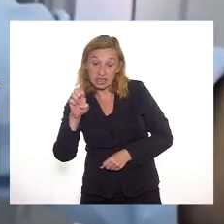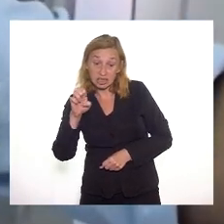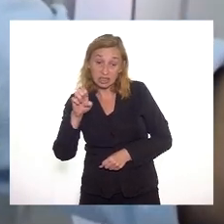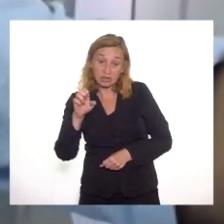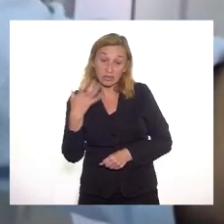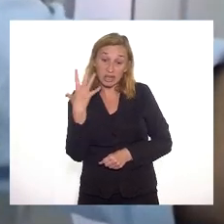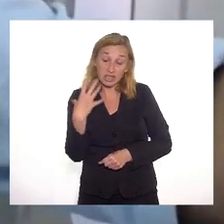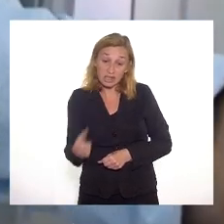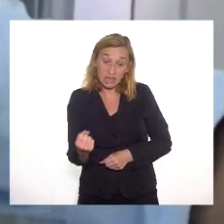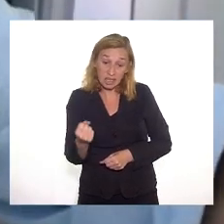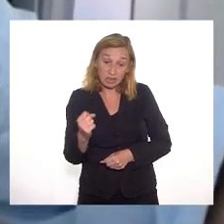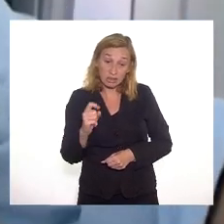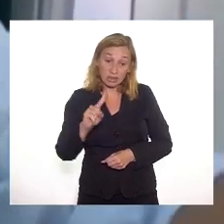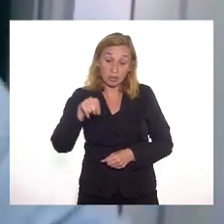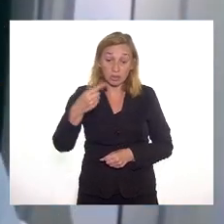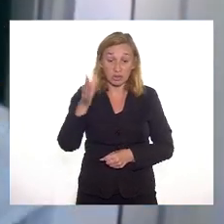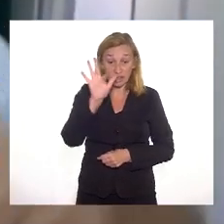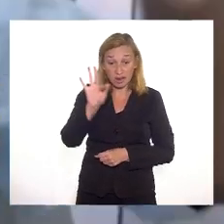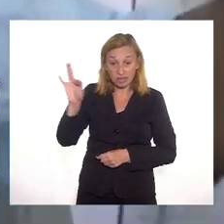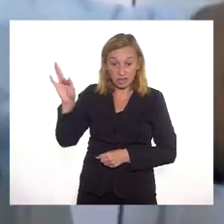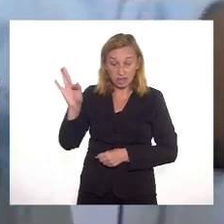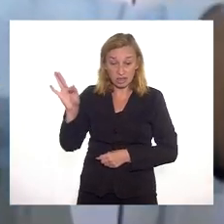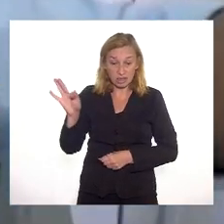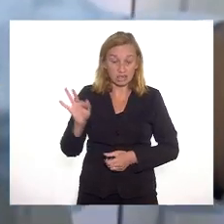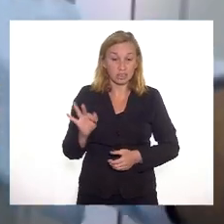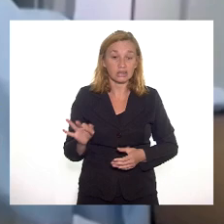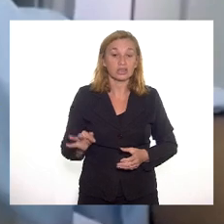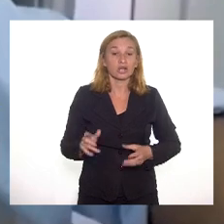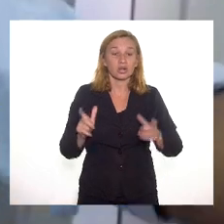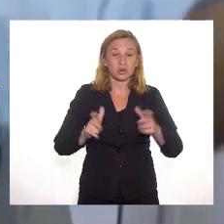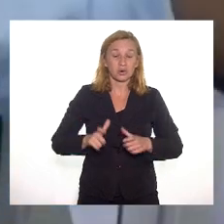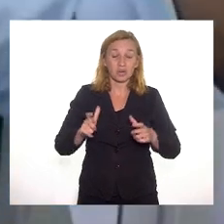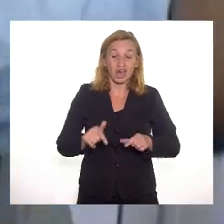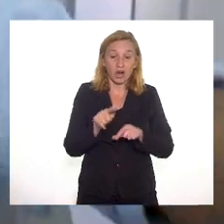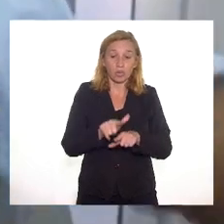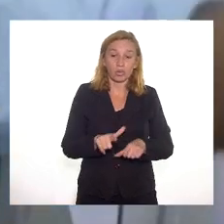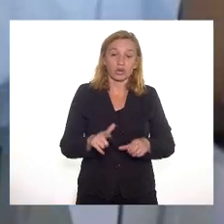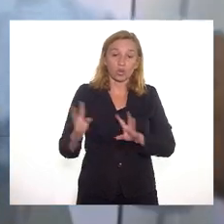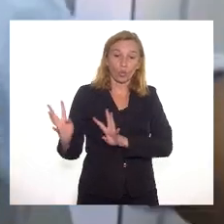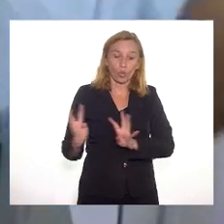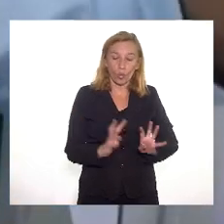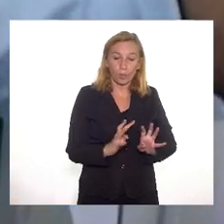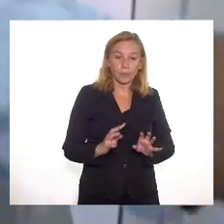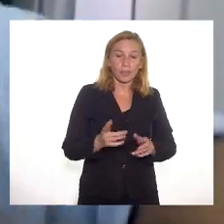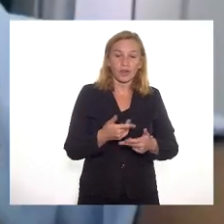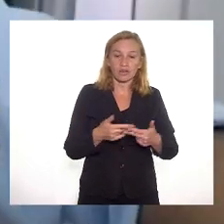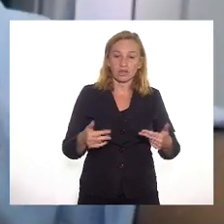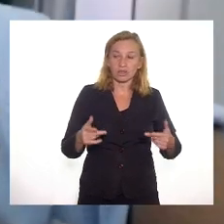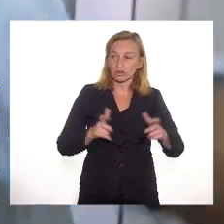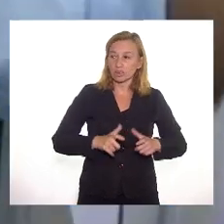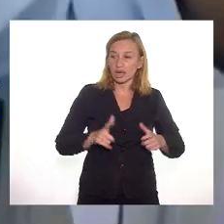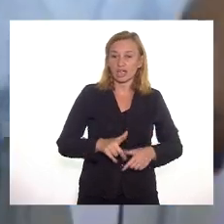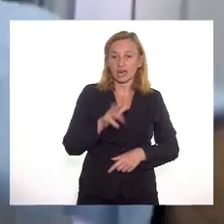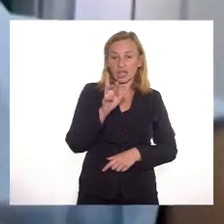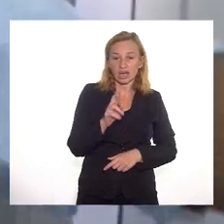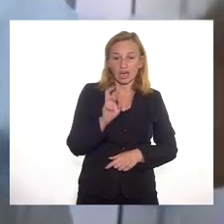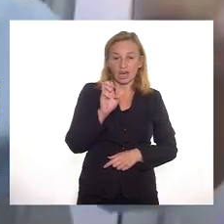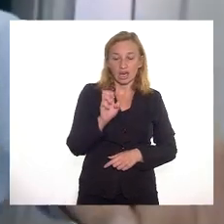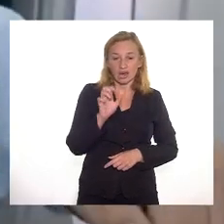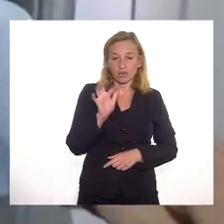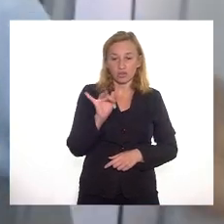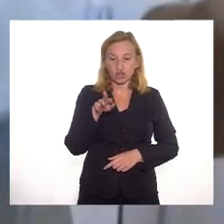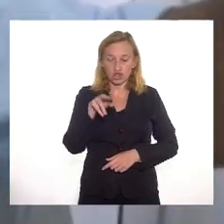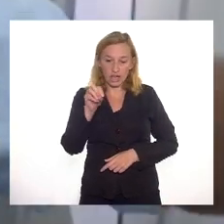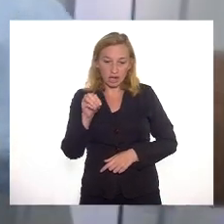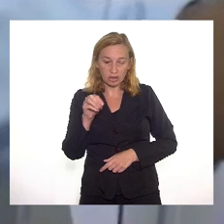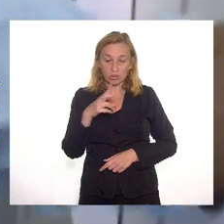nacionalização na França. Pois bem, essas ocupações são verdadeiros campos de refugiados nos seus próprios